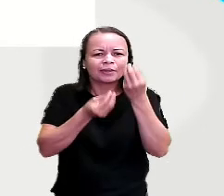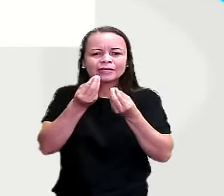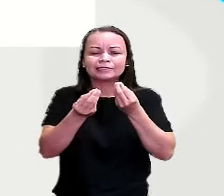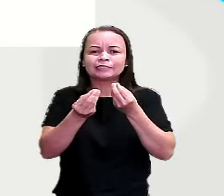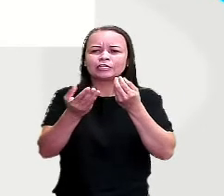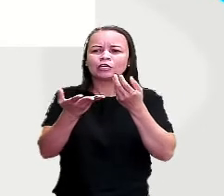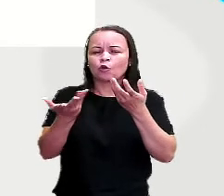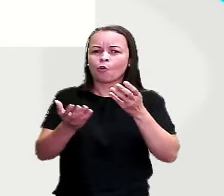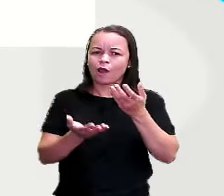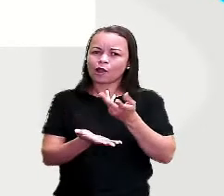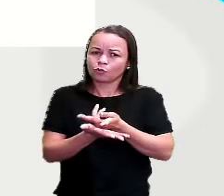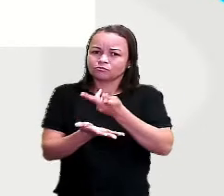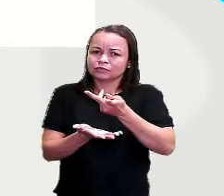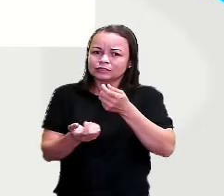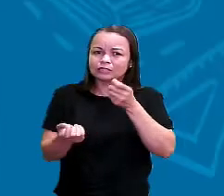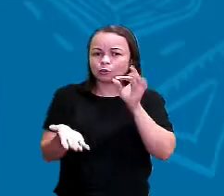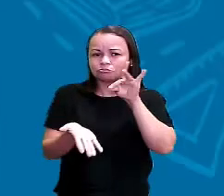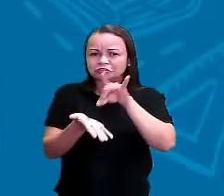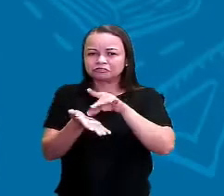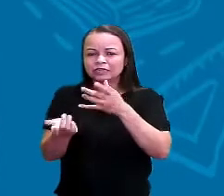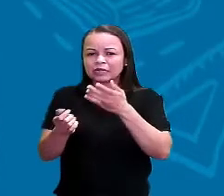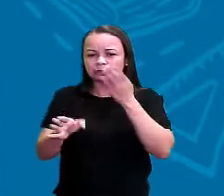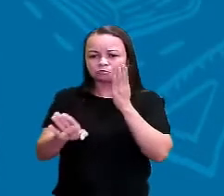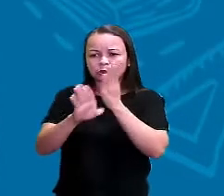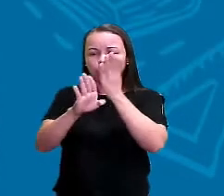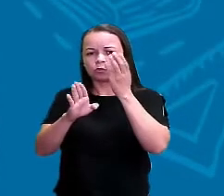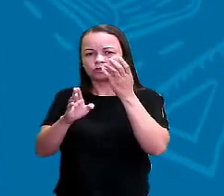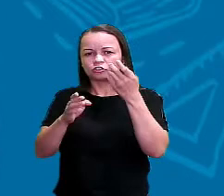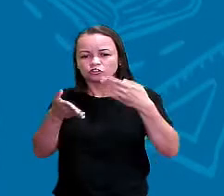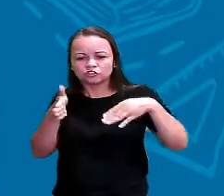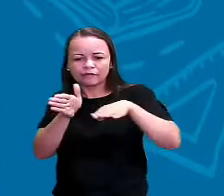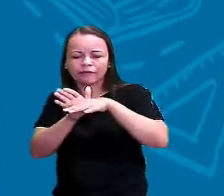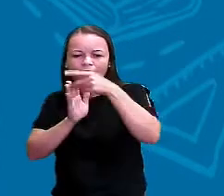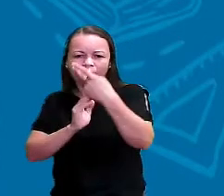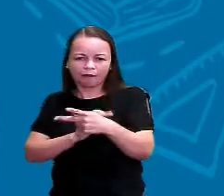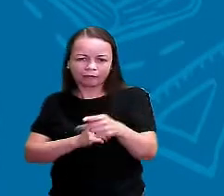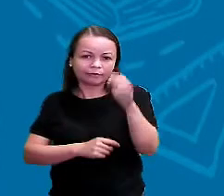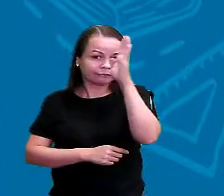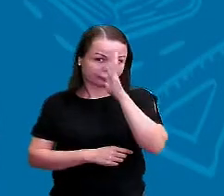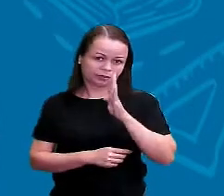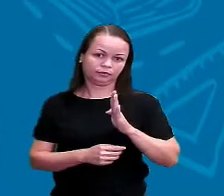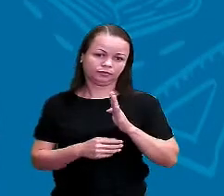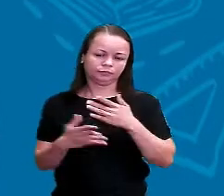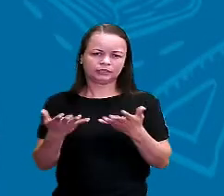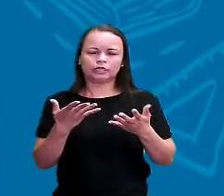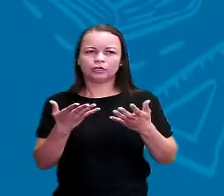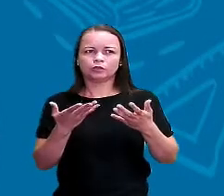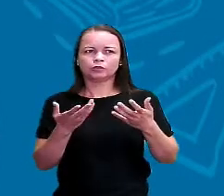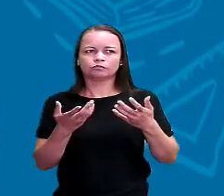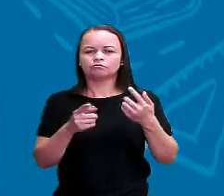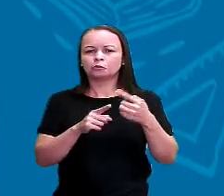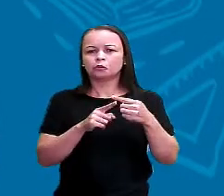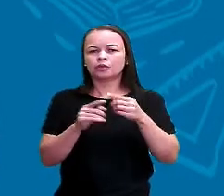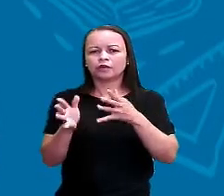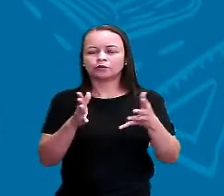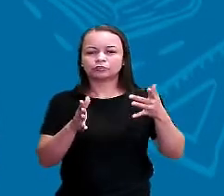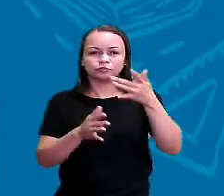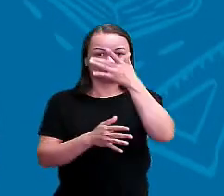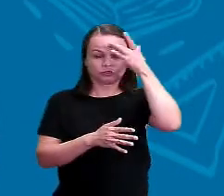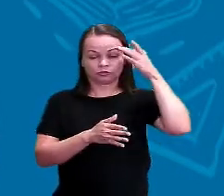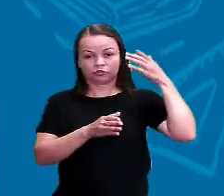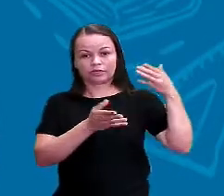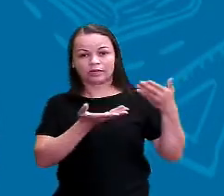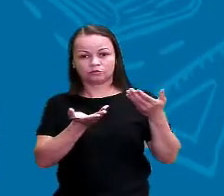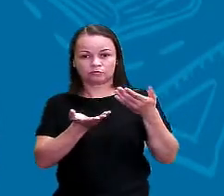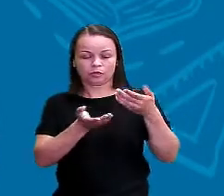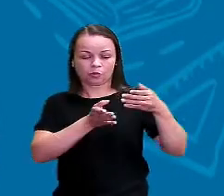no Brasil. Por quê? Quando eles saíram de lá, de Portugal, a expedição, né, que tinha como comandante Pedro Álvares